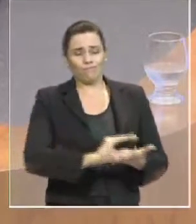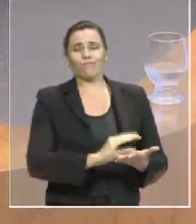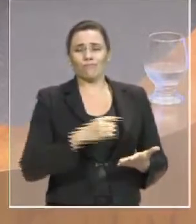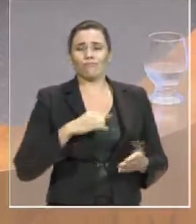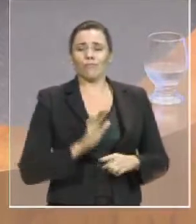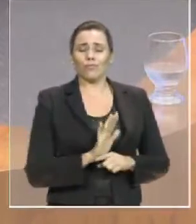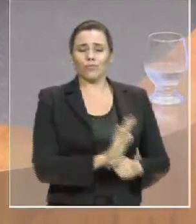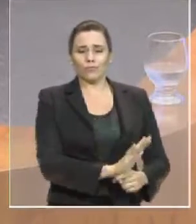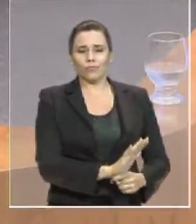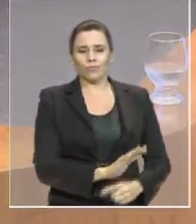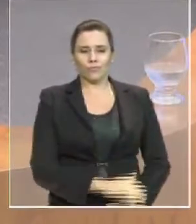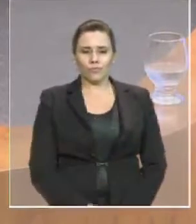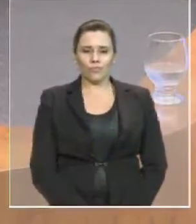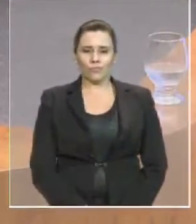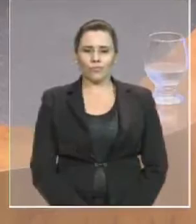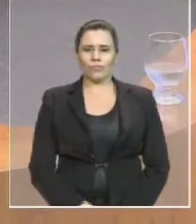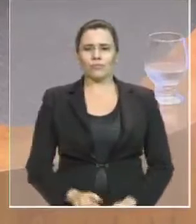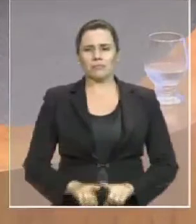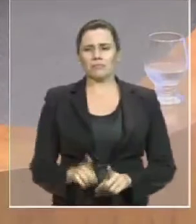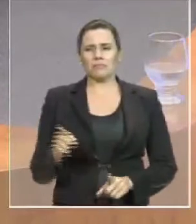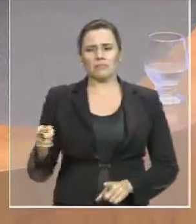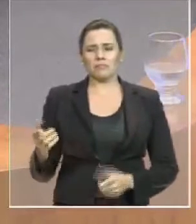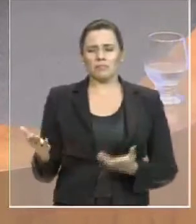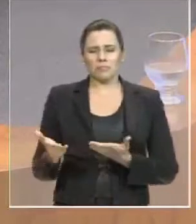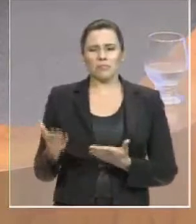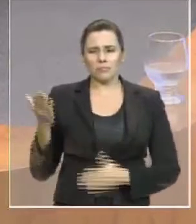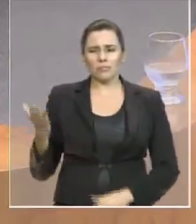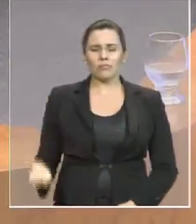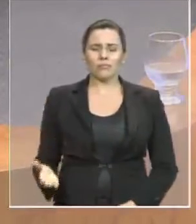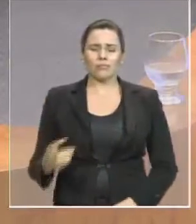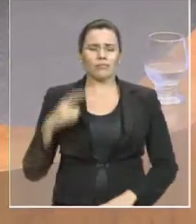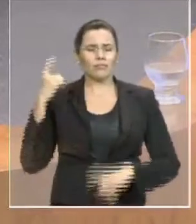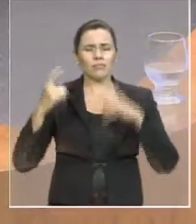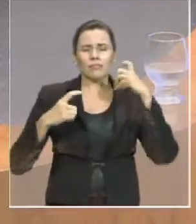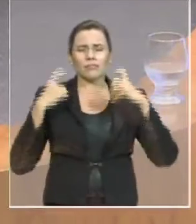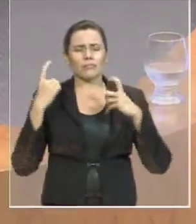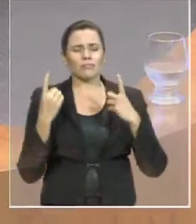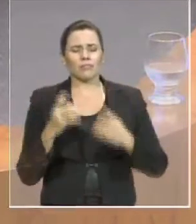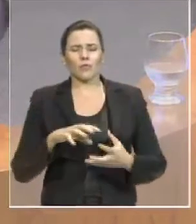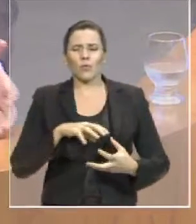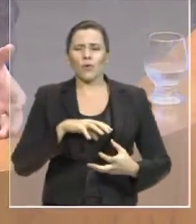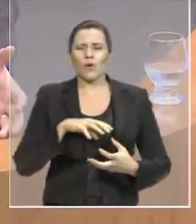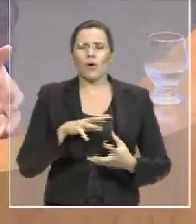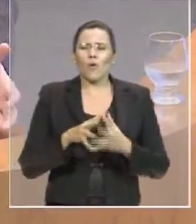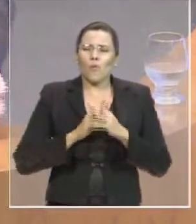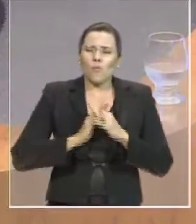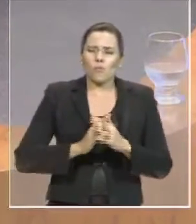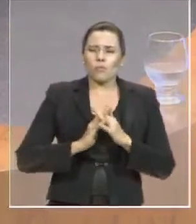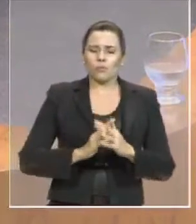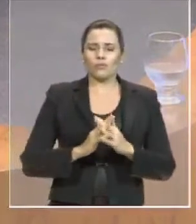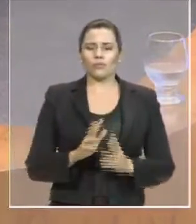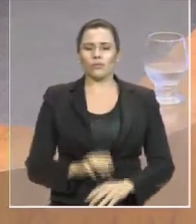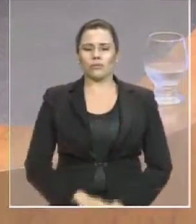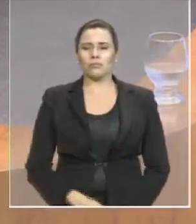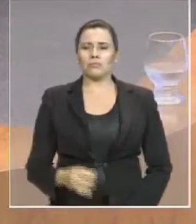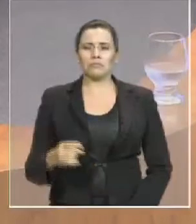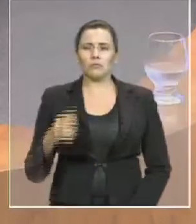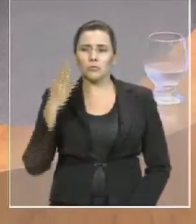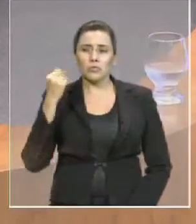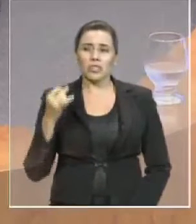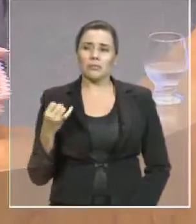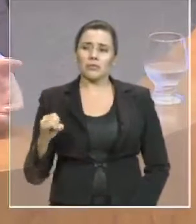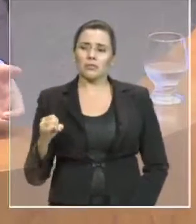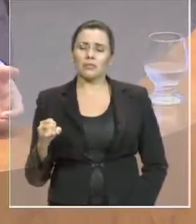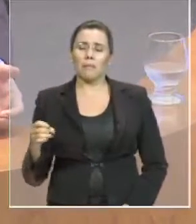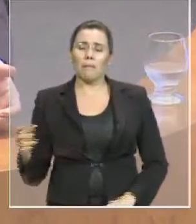ter uma crise existencial, de não saber em que lado está, se é oposição, se